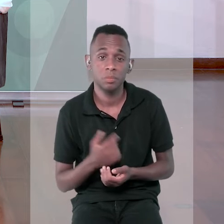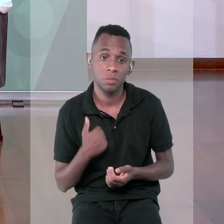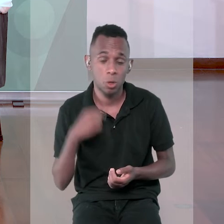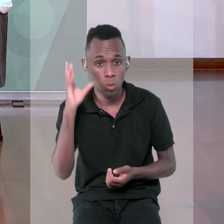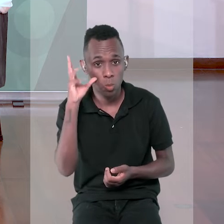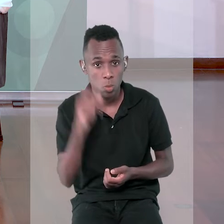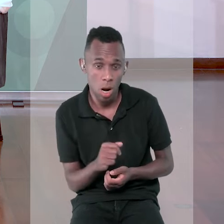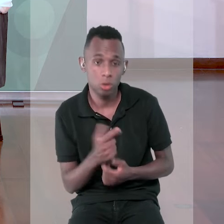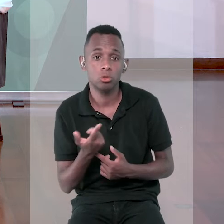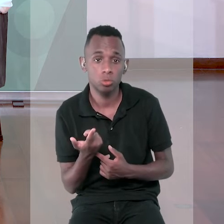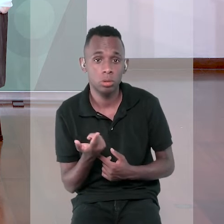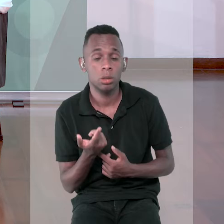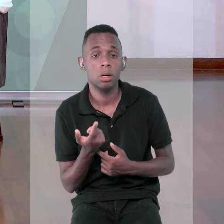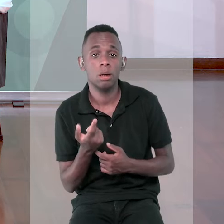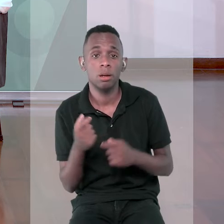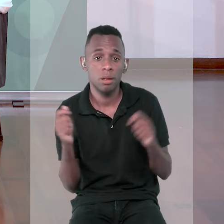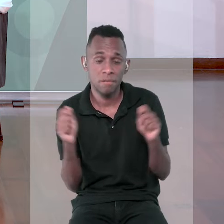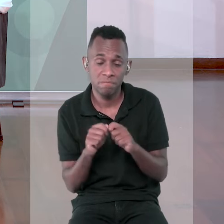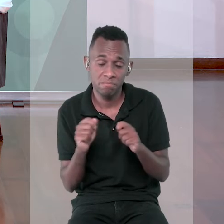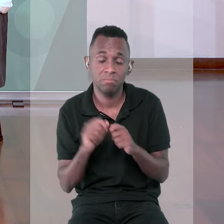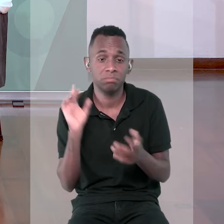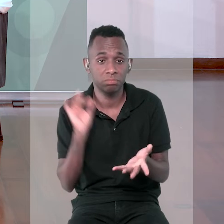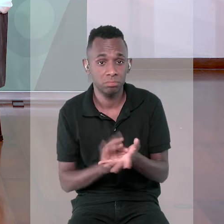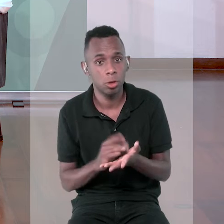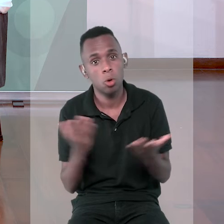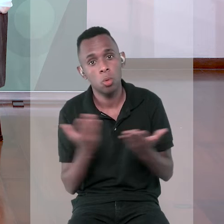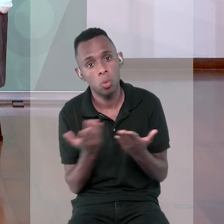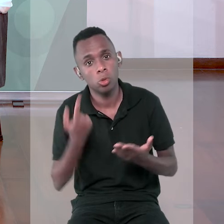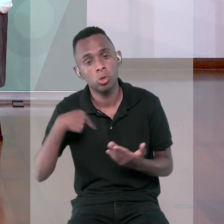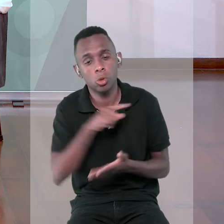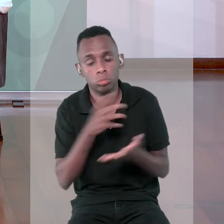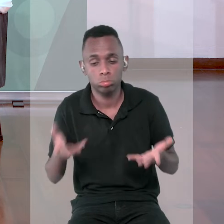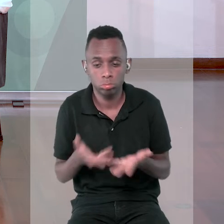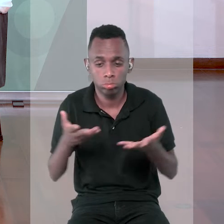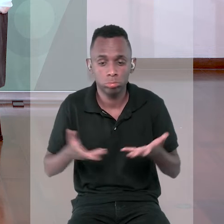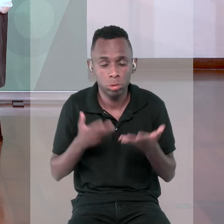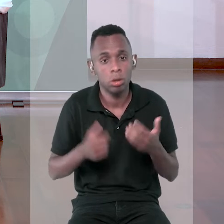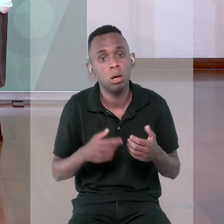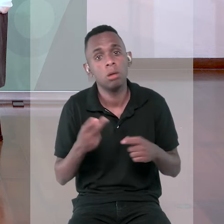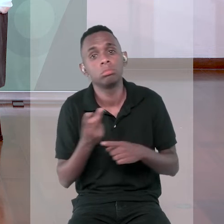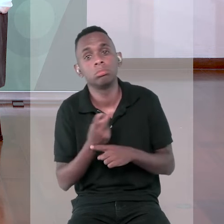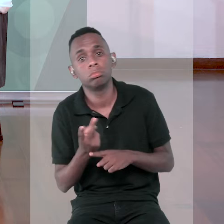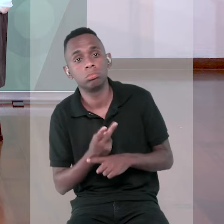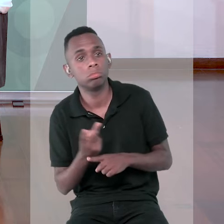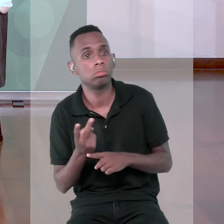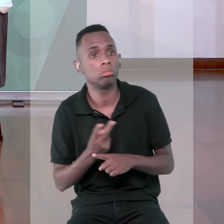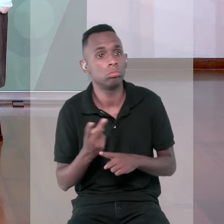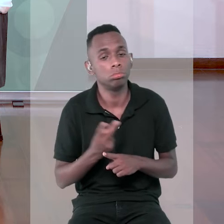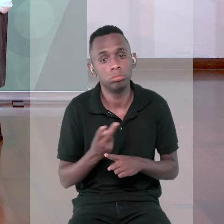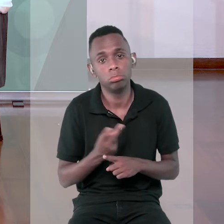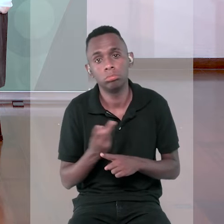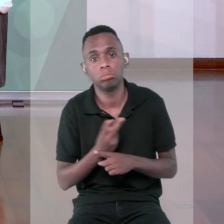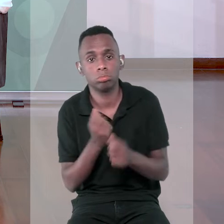acho que é muito assim de fazer também. Hoje nós somos muito estimulados a ficar buscando,